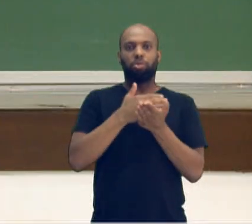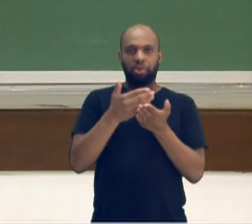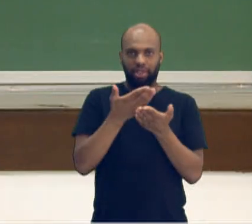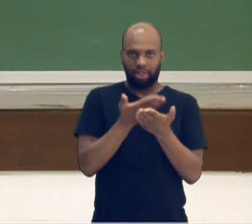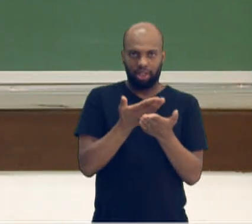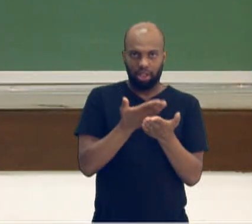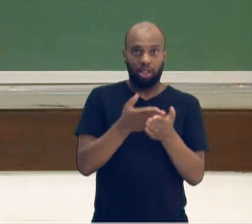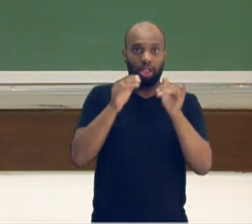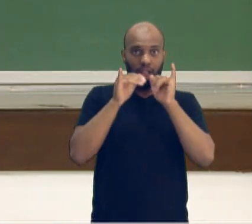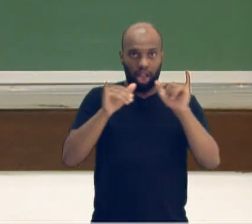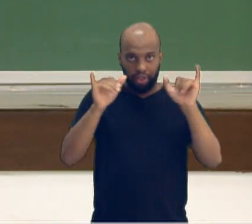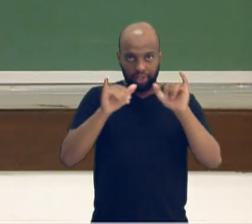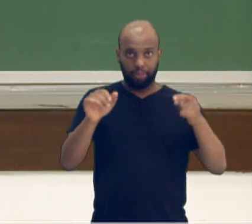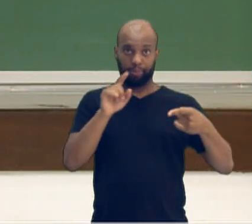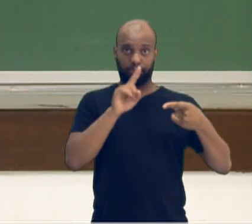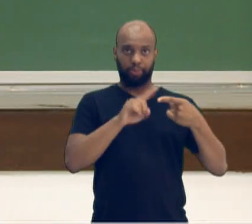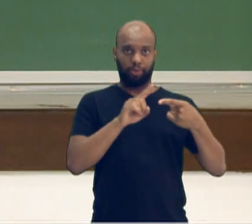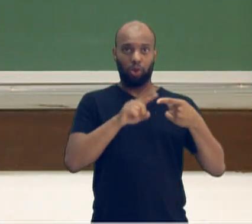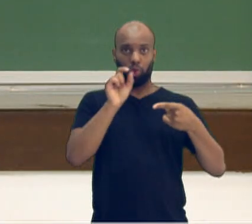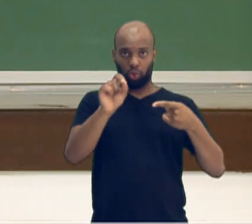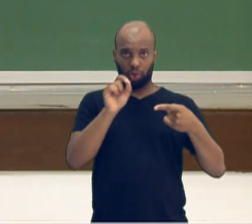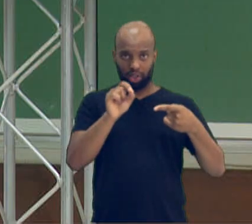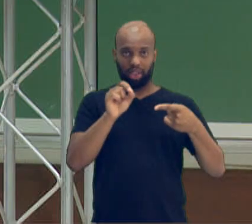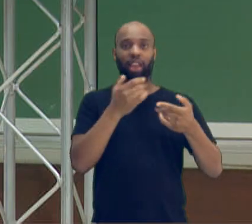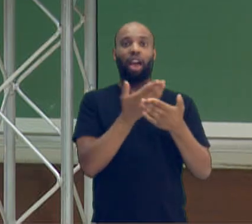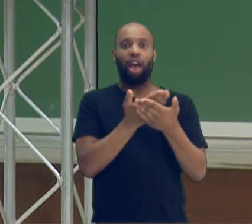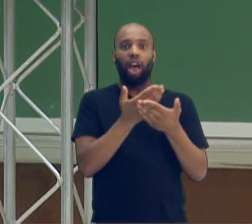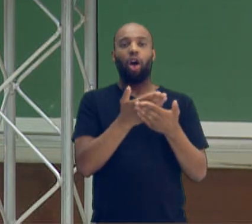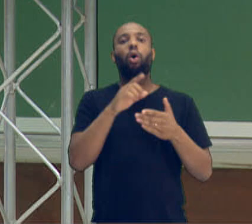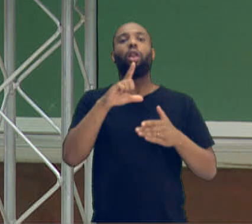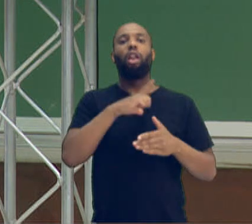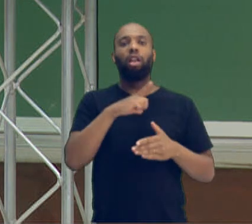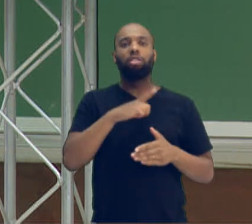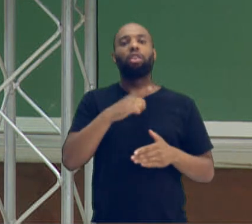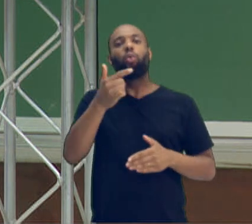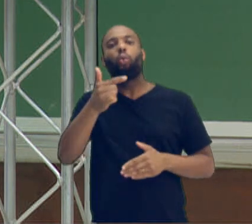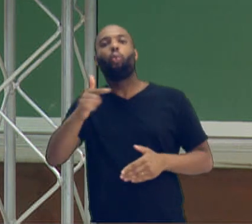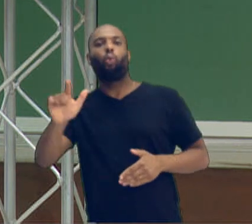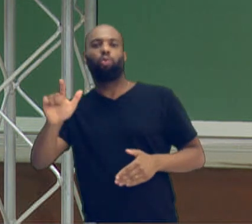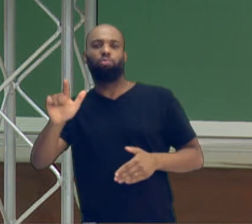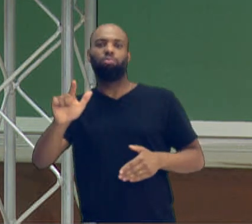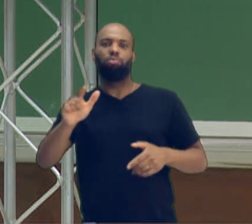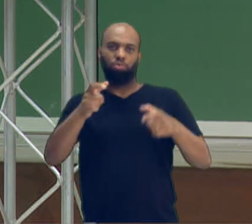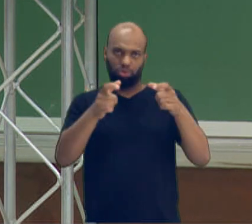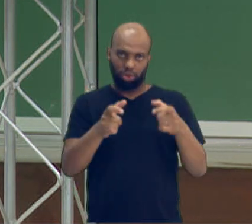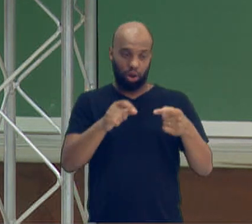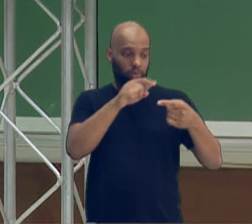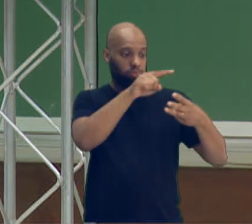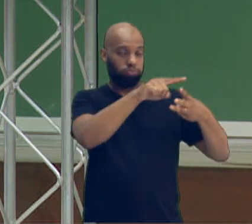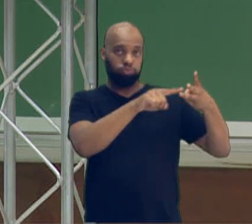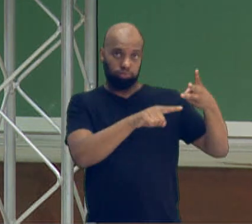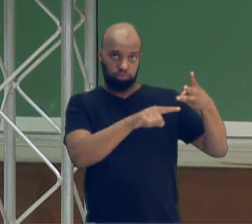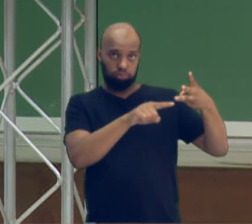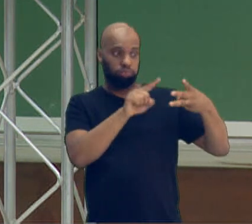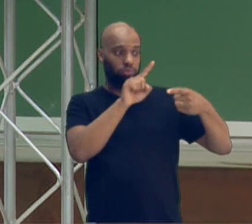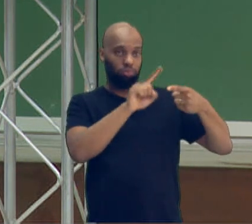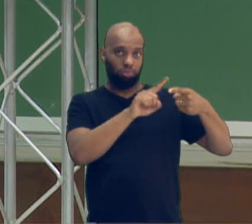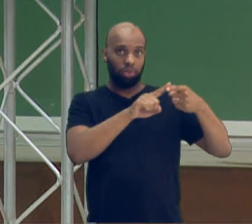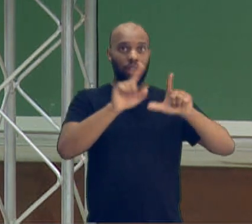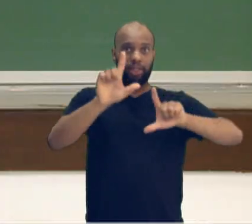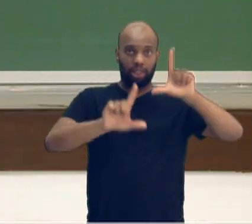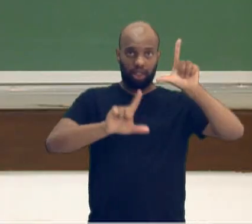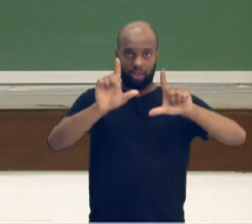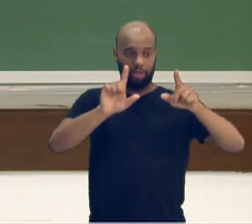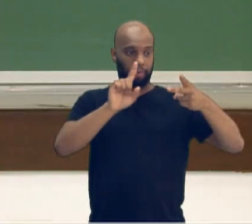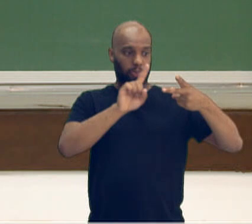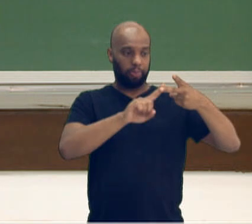passar alguns recadinhos. Um deles é que essas aulas estão disponíveis em 3 canais. Quais são eles? Na TV